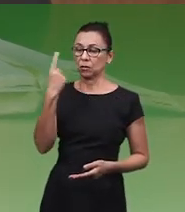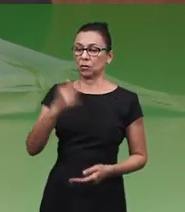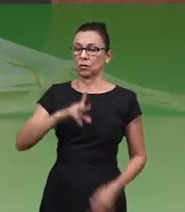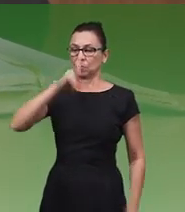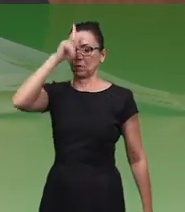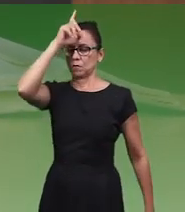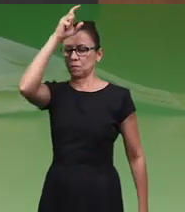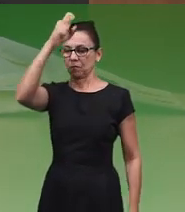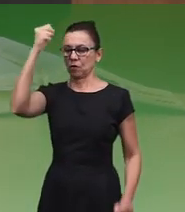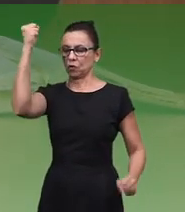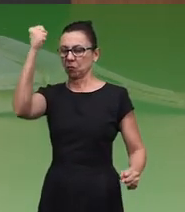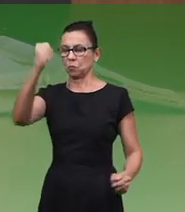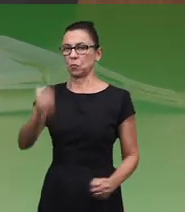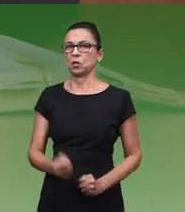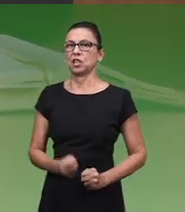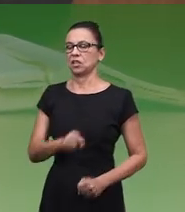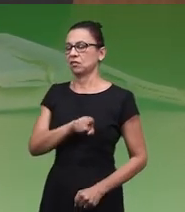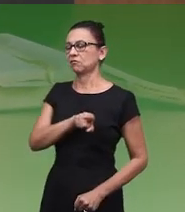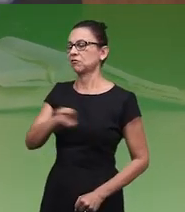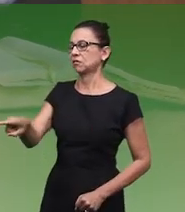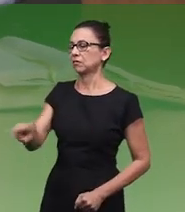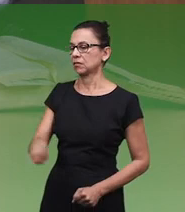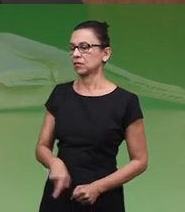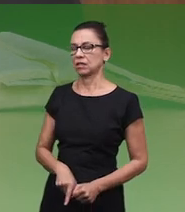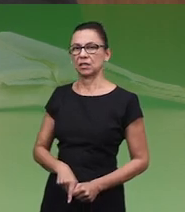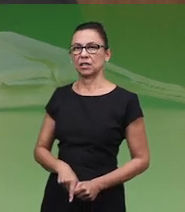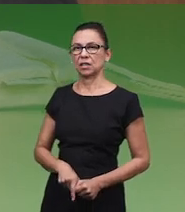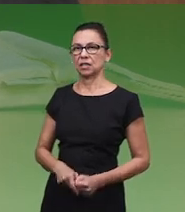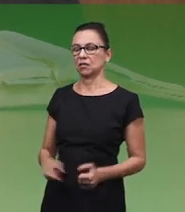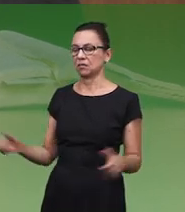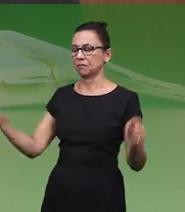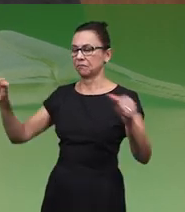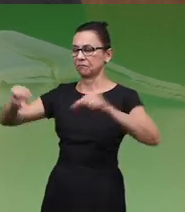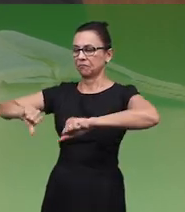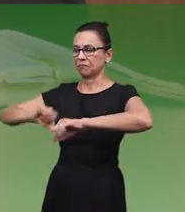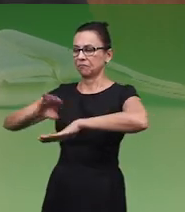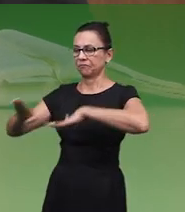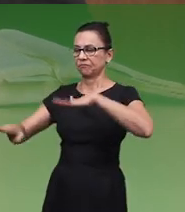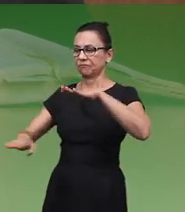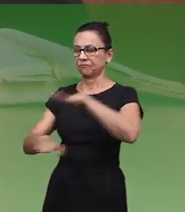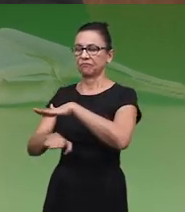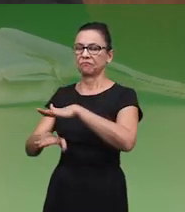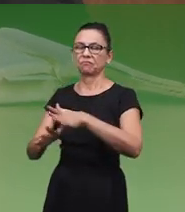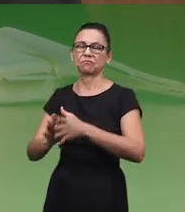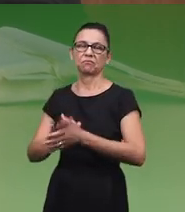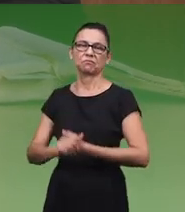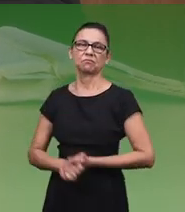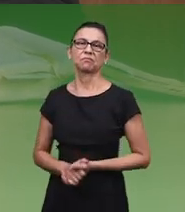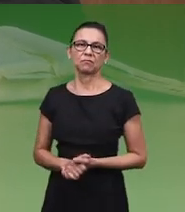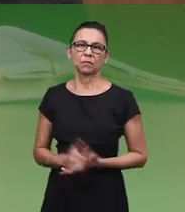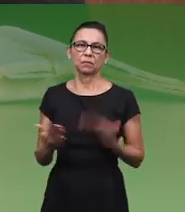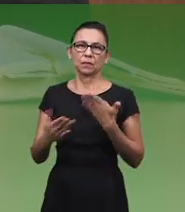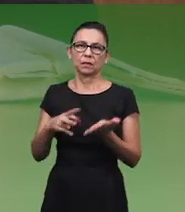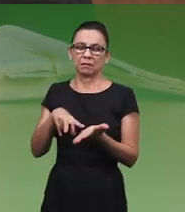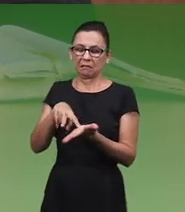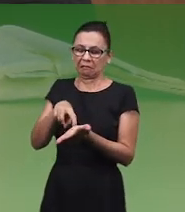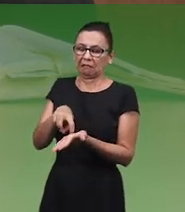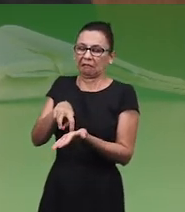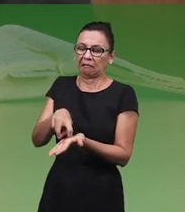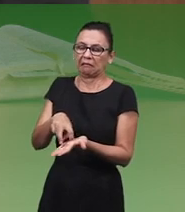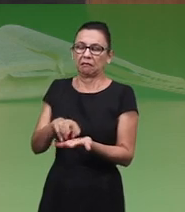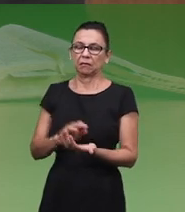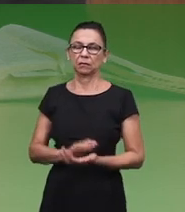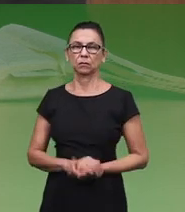conhecemos tanta guerra, que os outros para nós são coxos e cegos. Coxo que sem